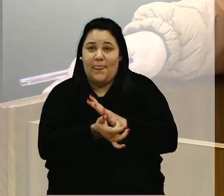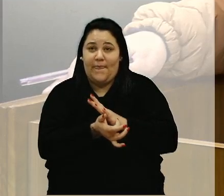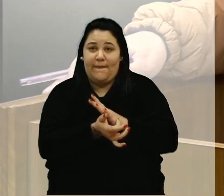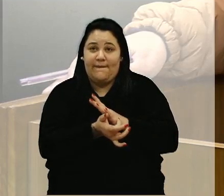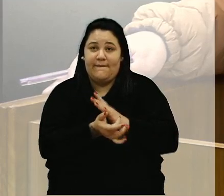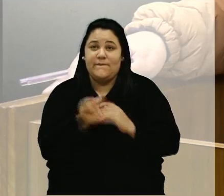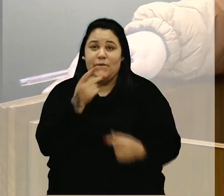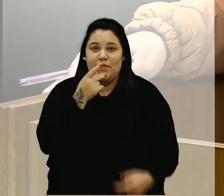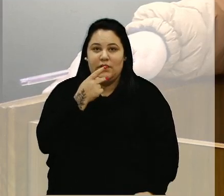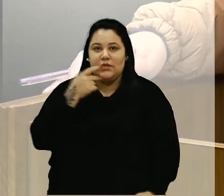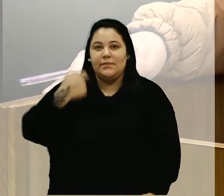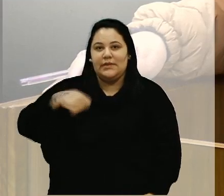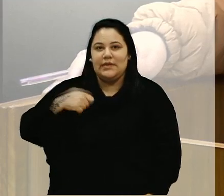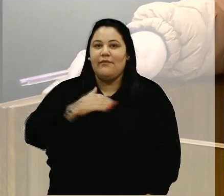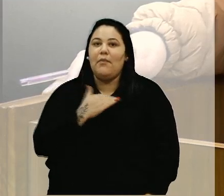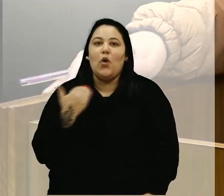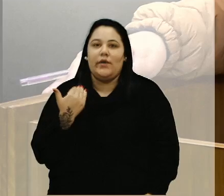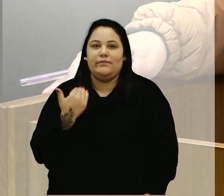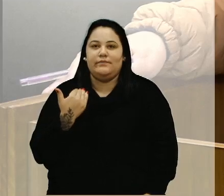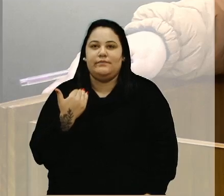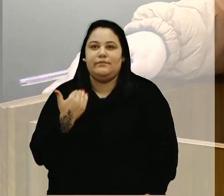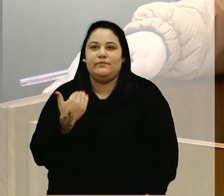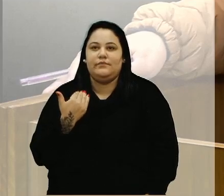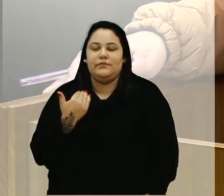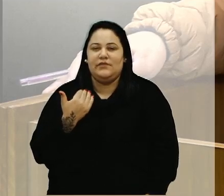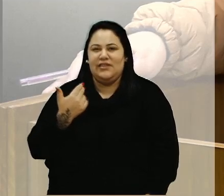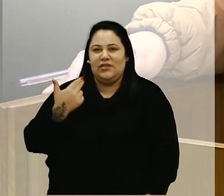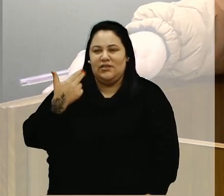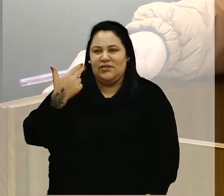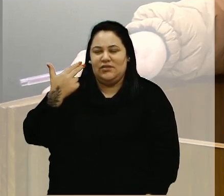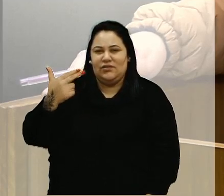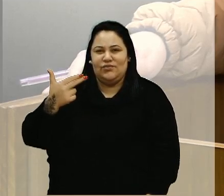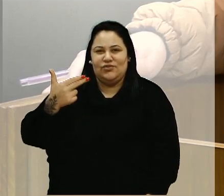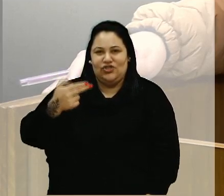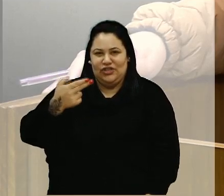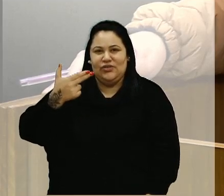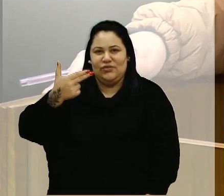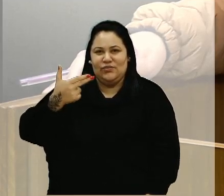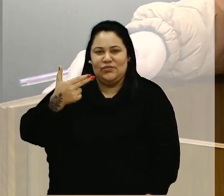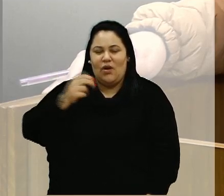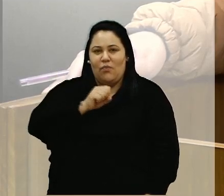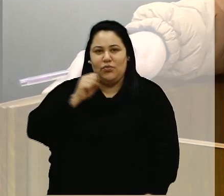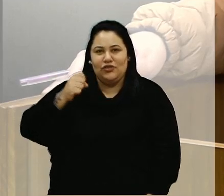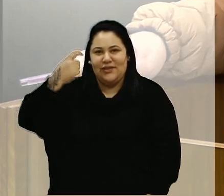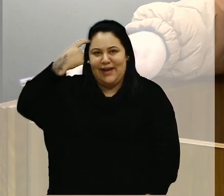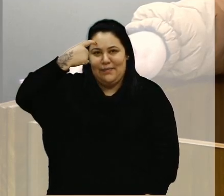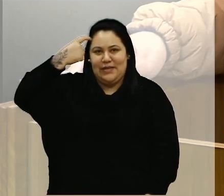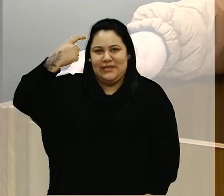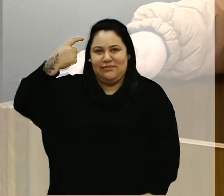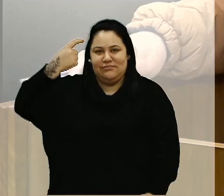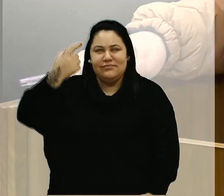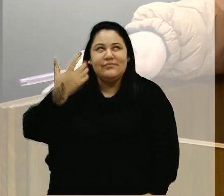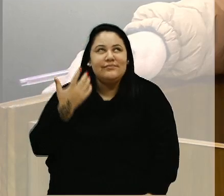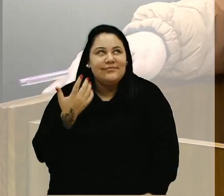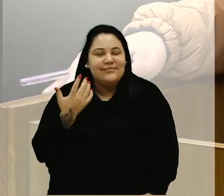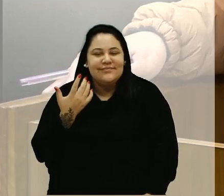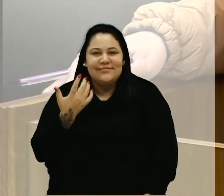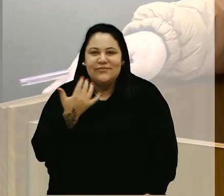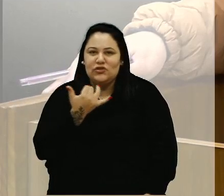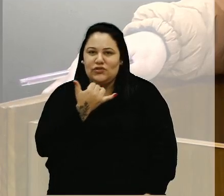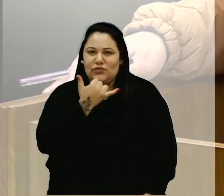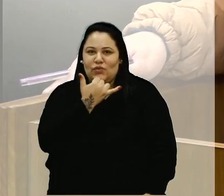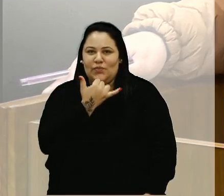falando que ele deveria ter morrido, que o tiro deveria ter sido na cabeça. E me desculpa, isso envolve sim muito